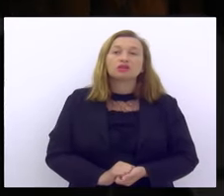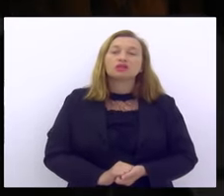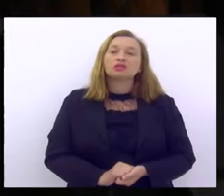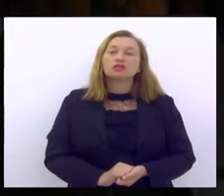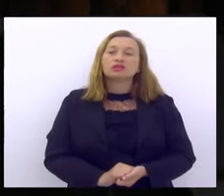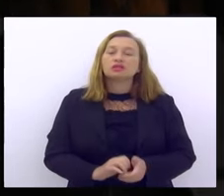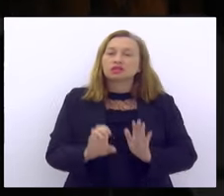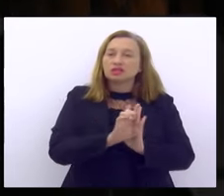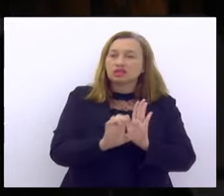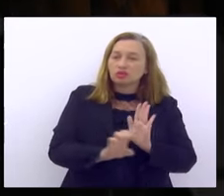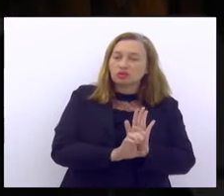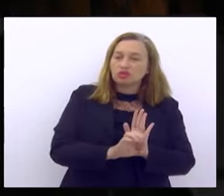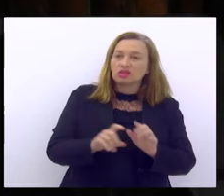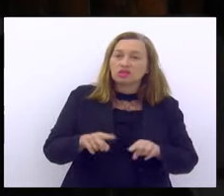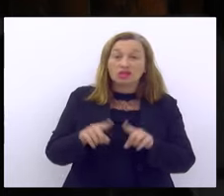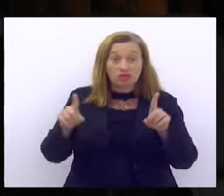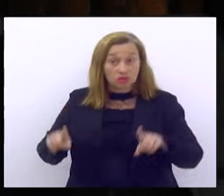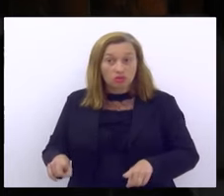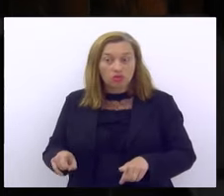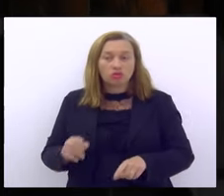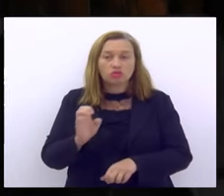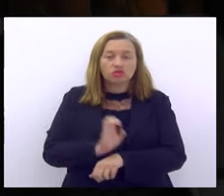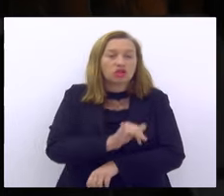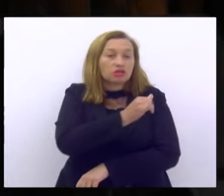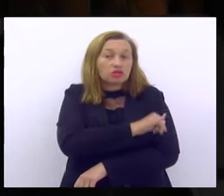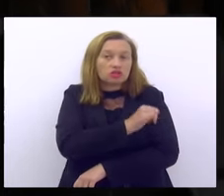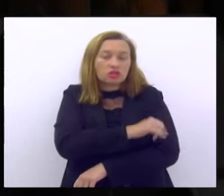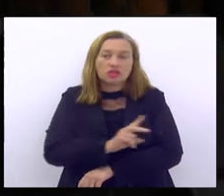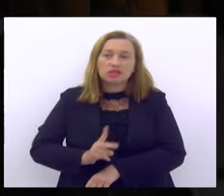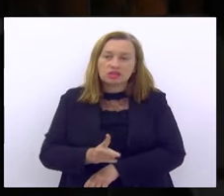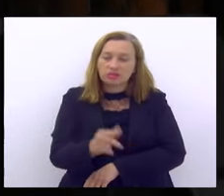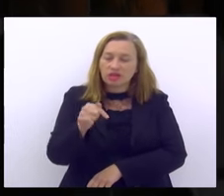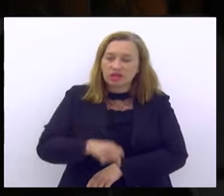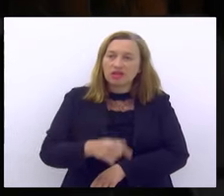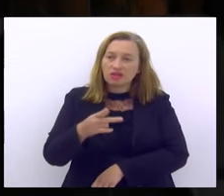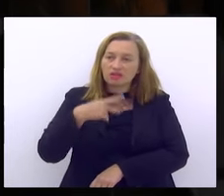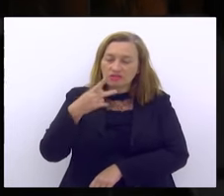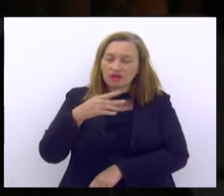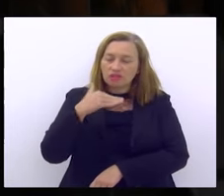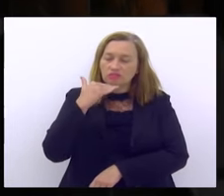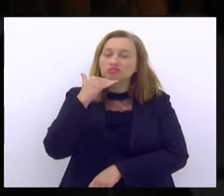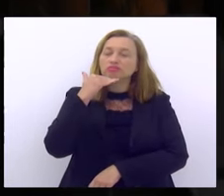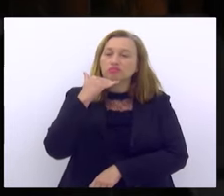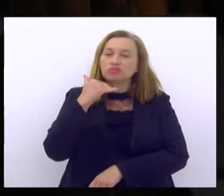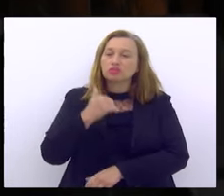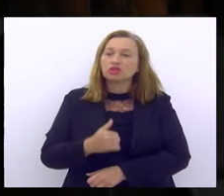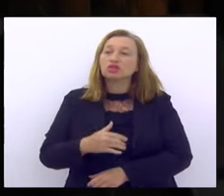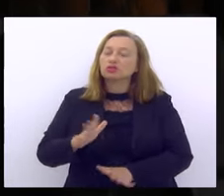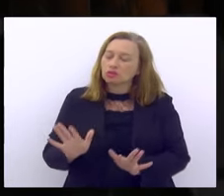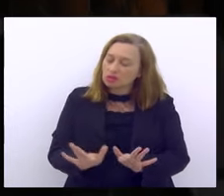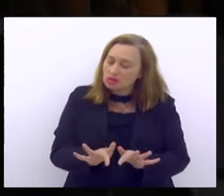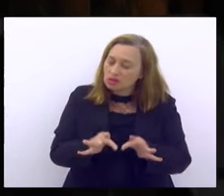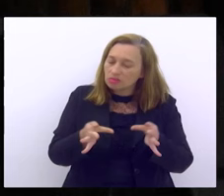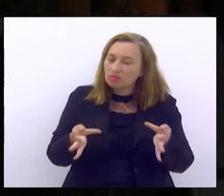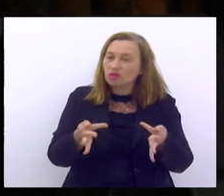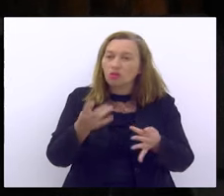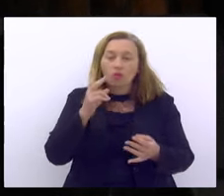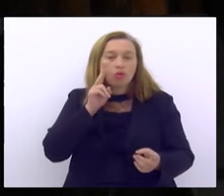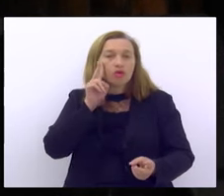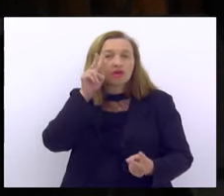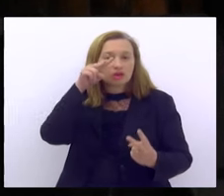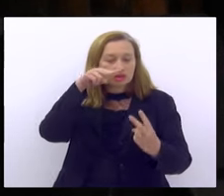Militar no Estado do Rio de Janeiro. Eu sempre estive aqui, então falo com a cabeça erguida e com humildade,